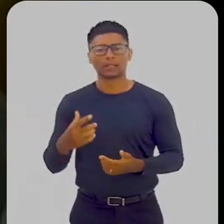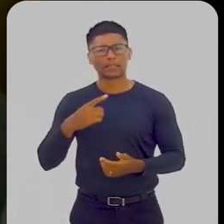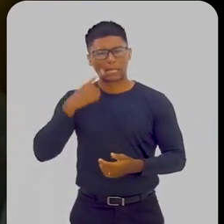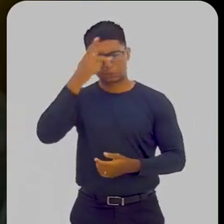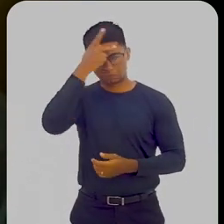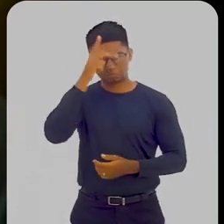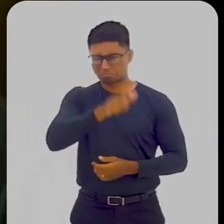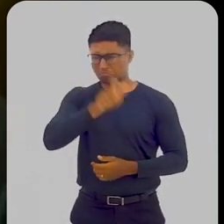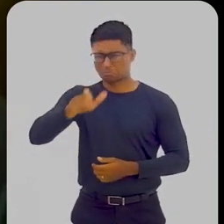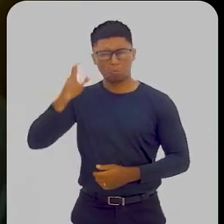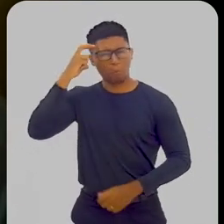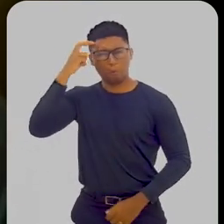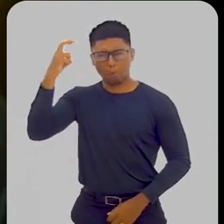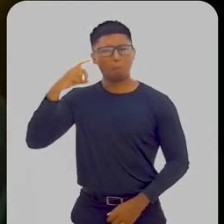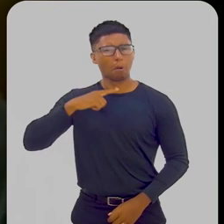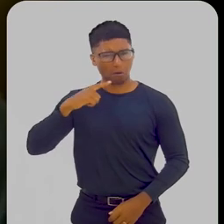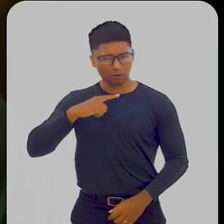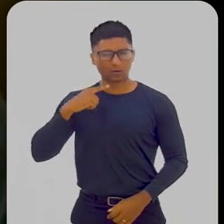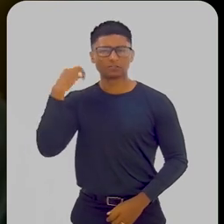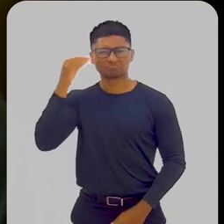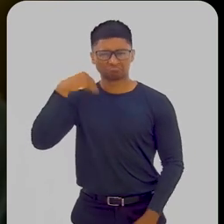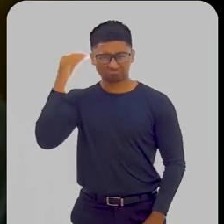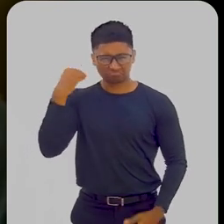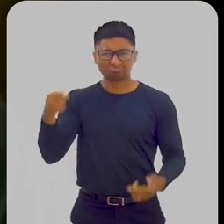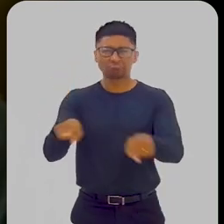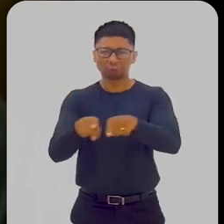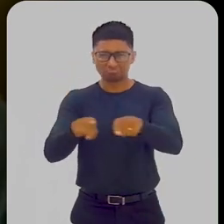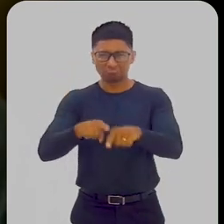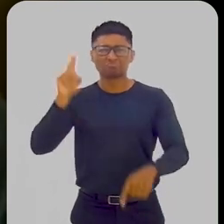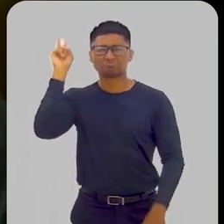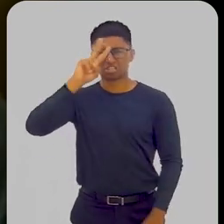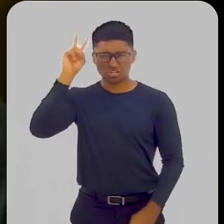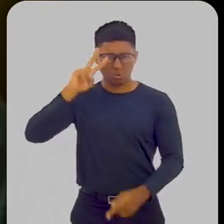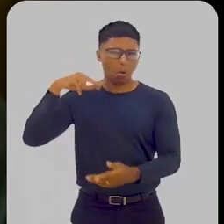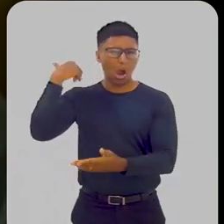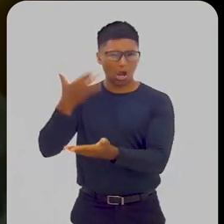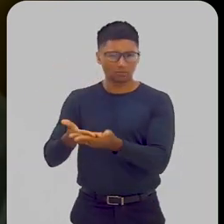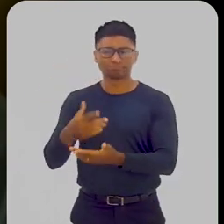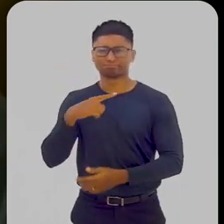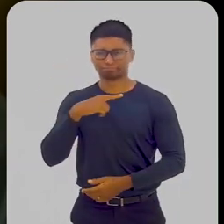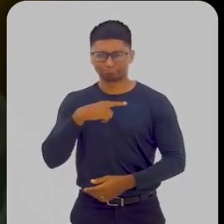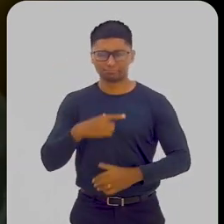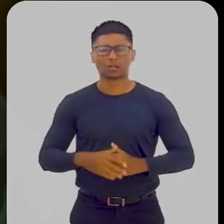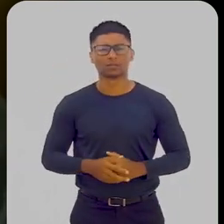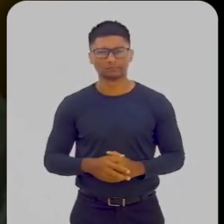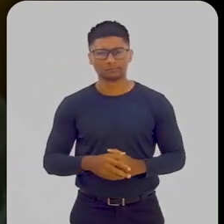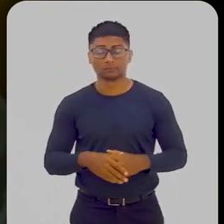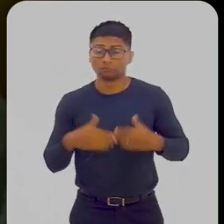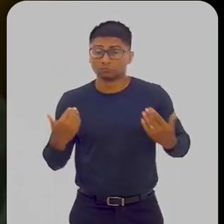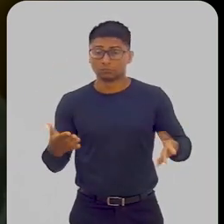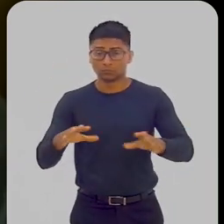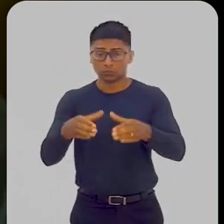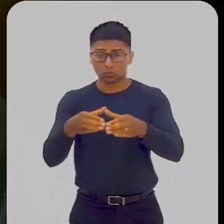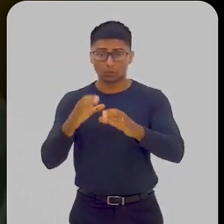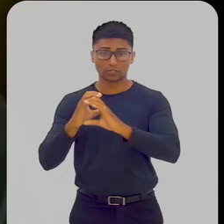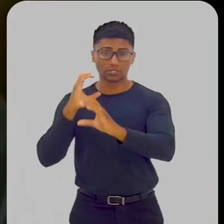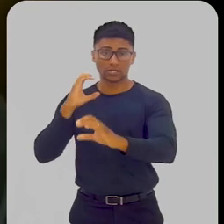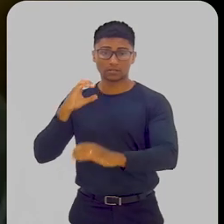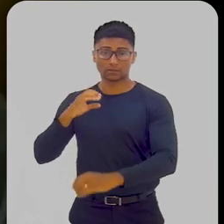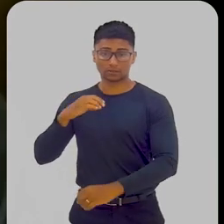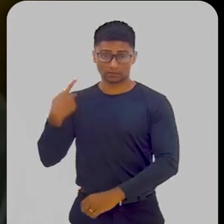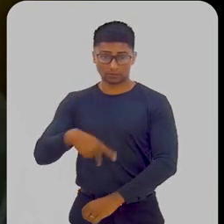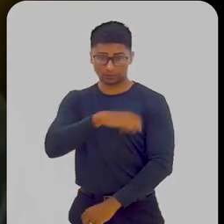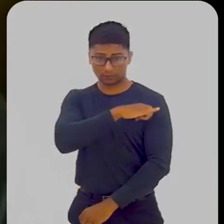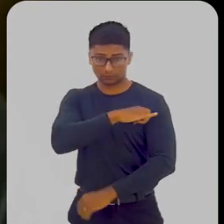eu falei, nós temos um capital intelectual de altíssimo nível. Tem muita experiência histórica de contribuições. Então, o Clube